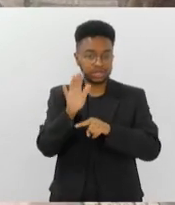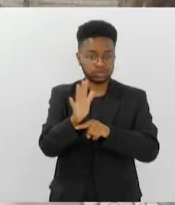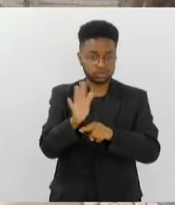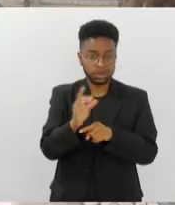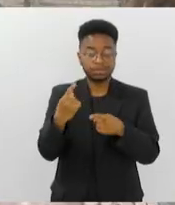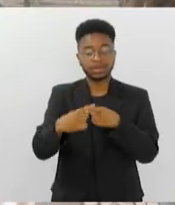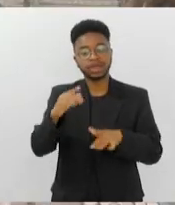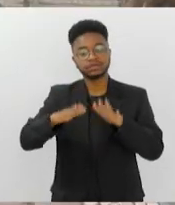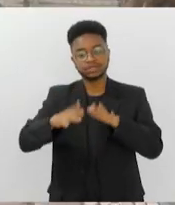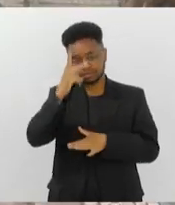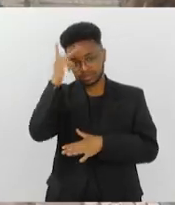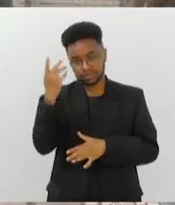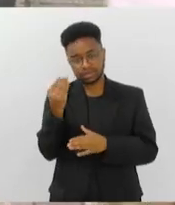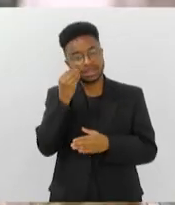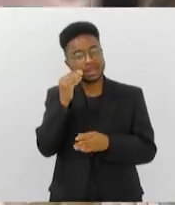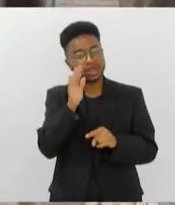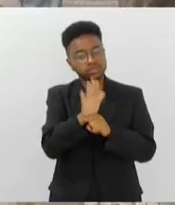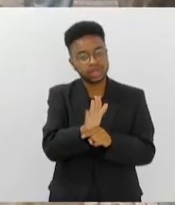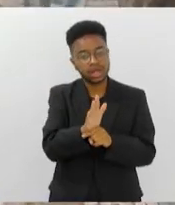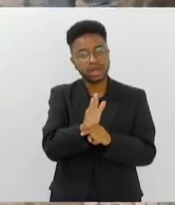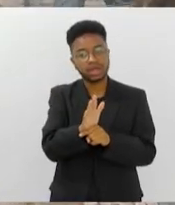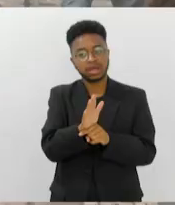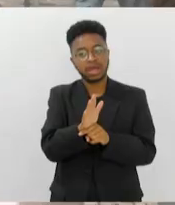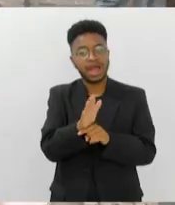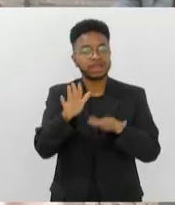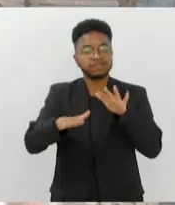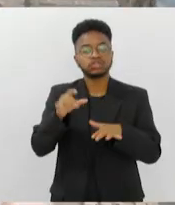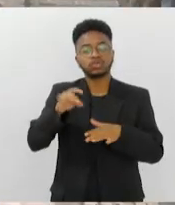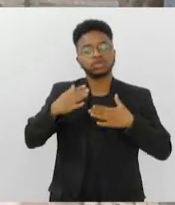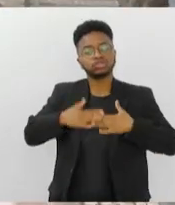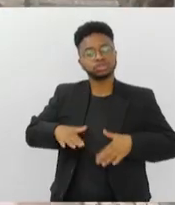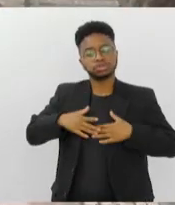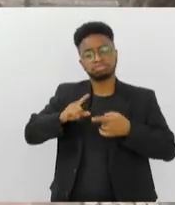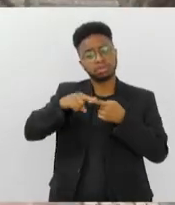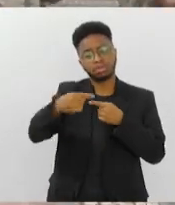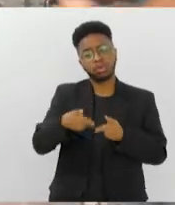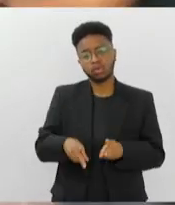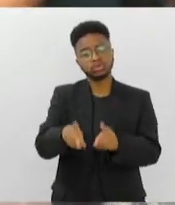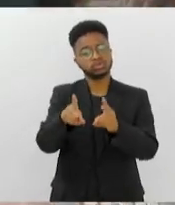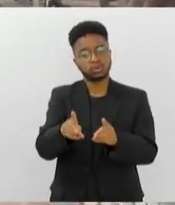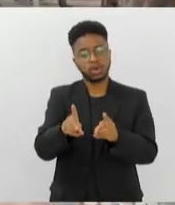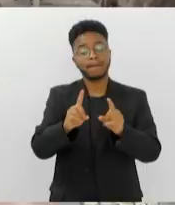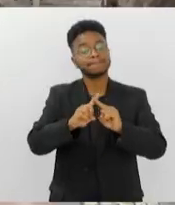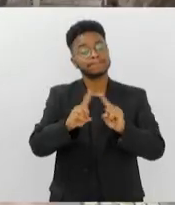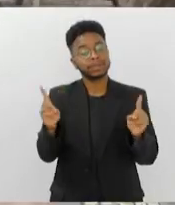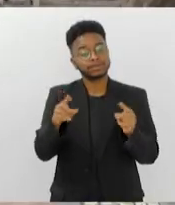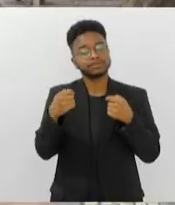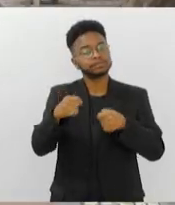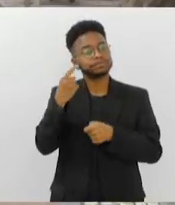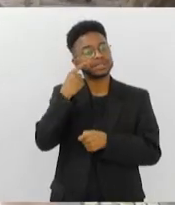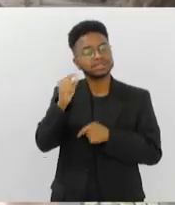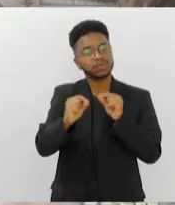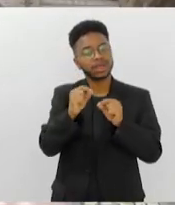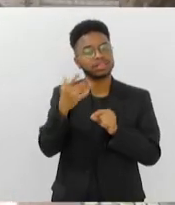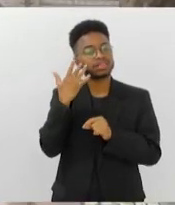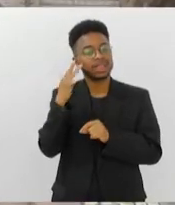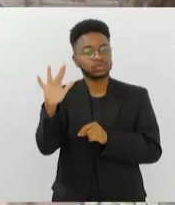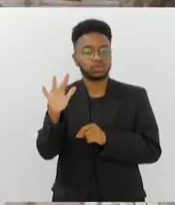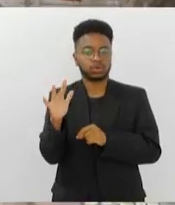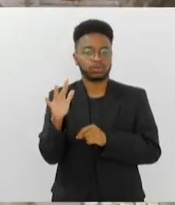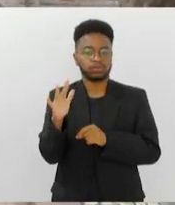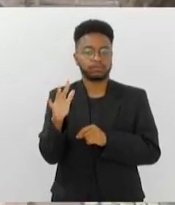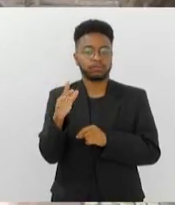ímpeto de querer ajudar, a gente vê o animal caído e, muitas vezes, ele está ali só descansando e ele vai seguir o rumo dele. Então, é ideal que a gente tente pensar sempre da forma mais natural possível.